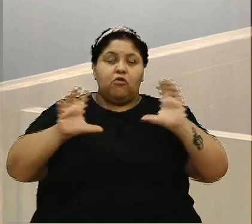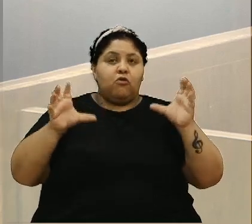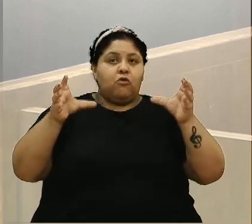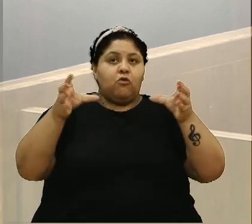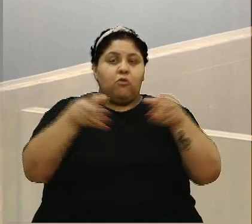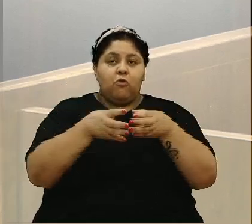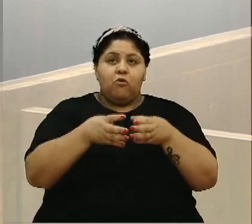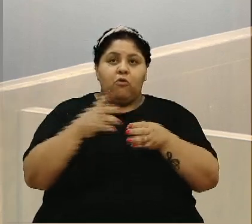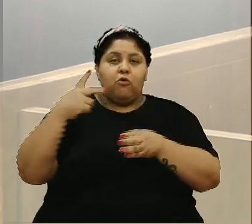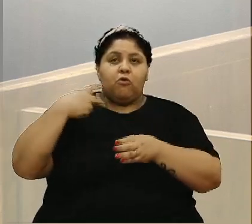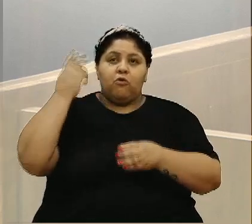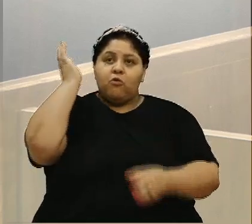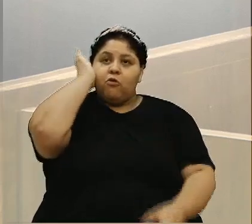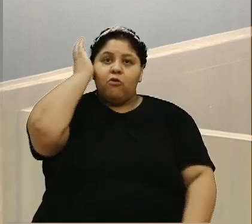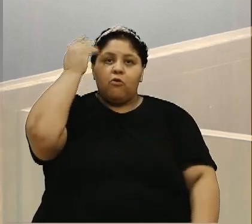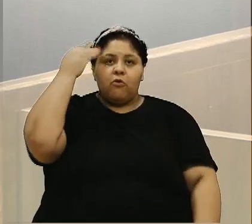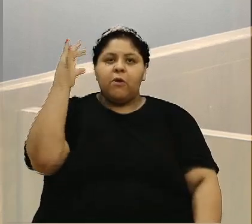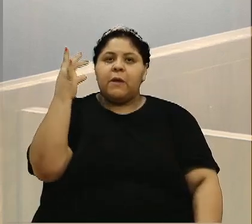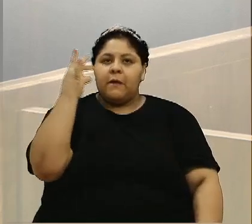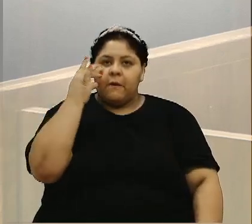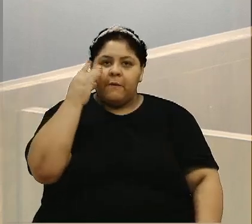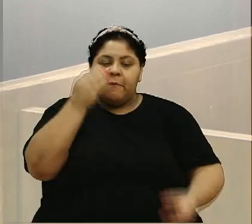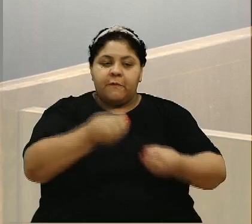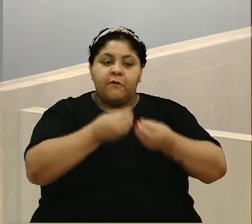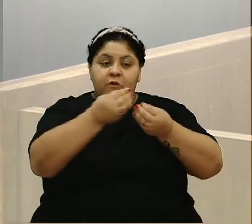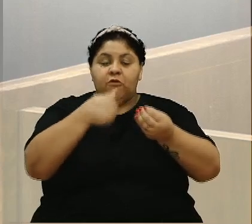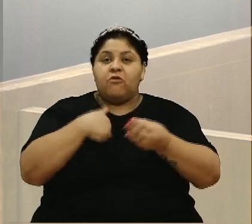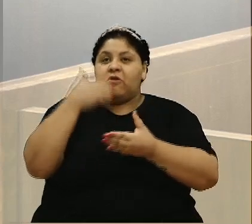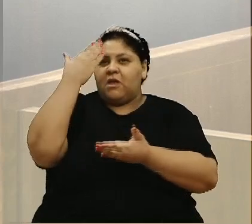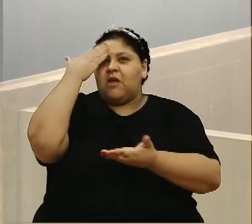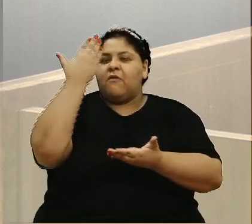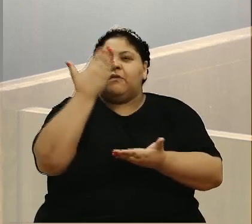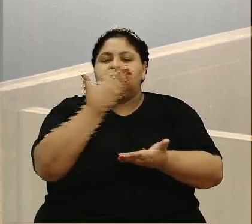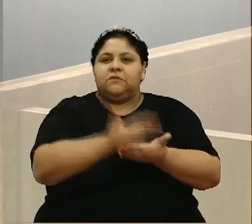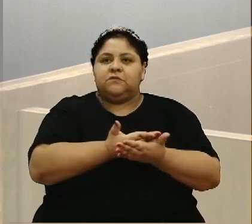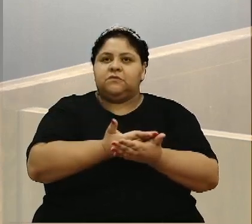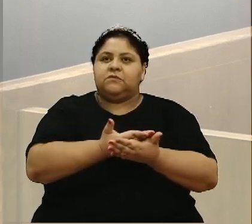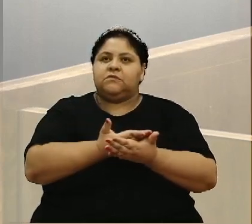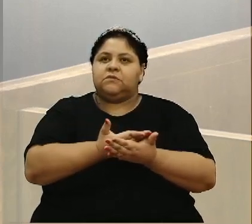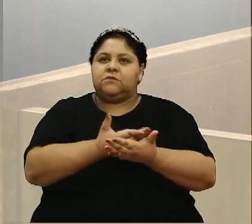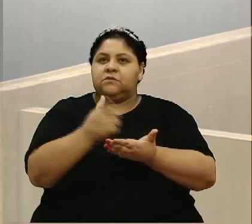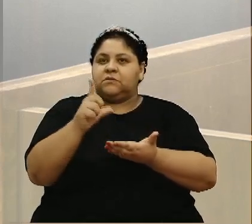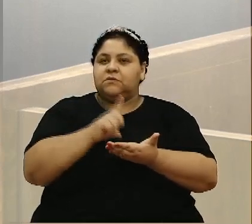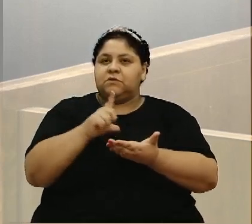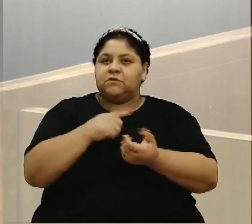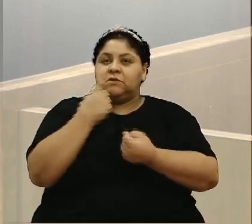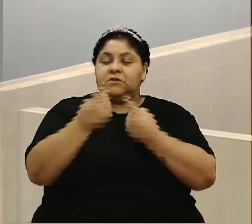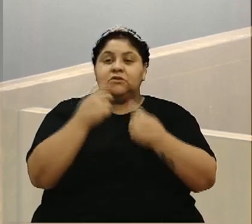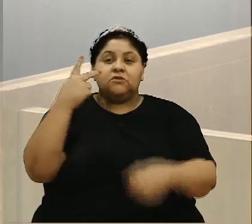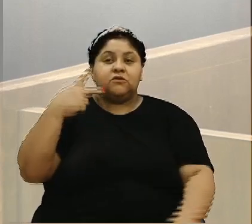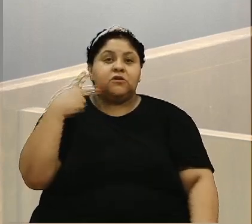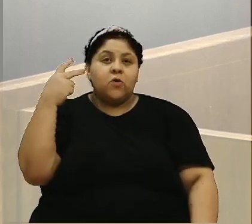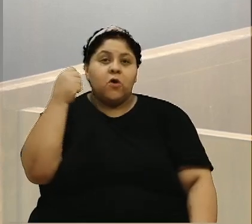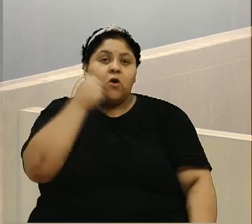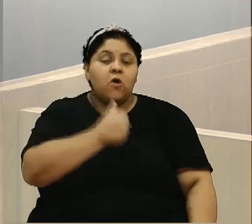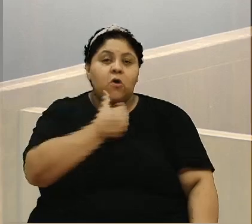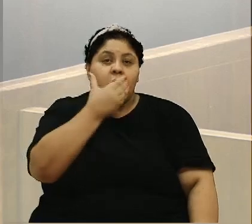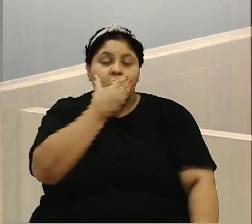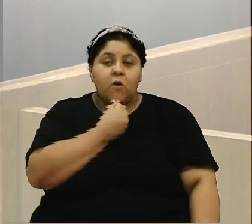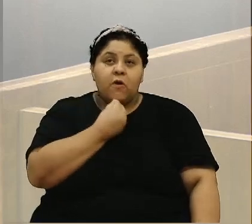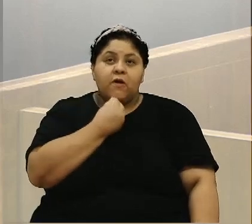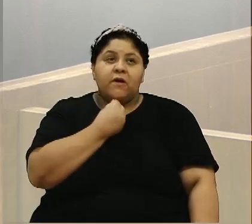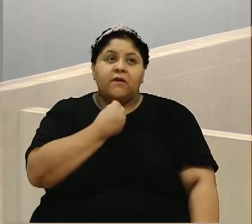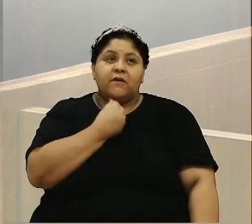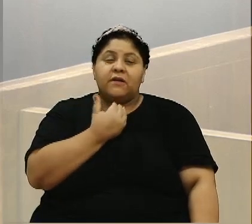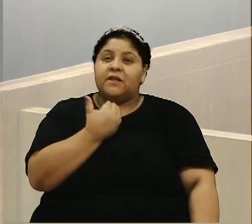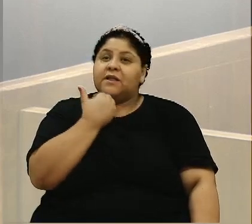vereador Felipe estava presente na entrega. Eu acredito que se tem algum vereador ou alguma vereadora que